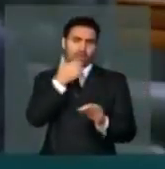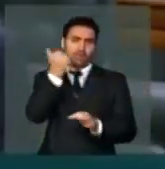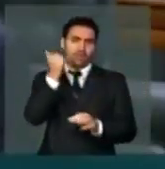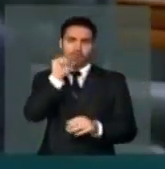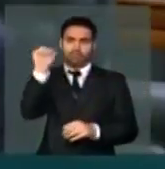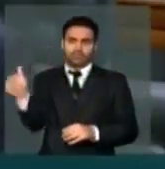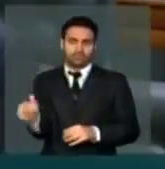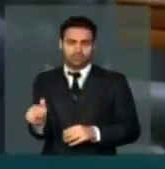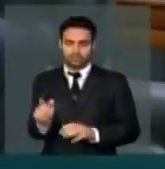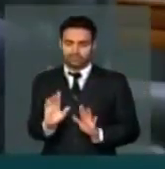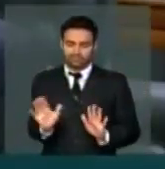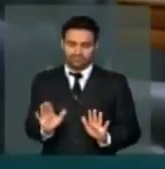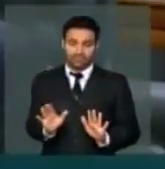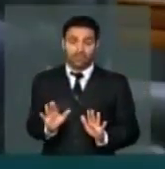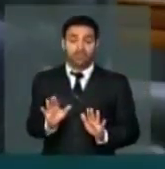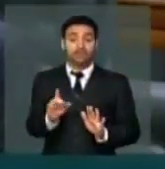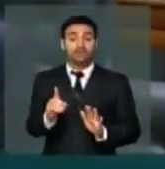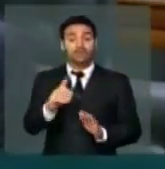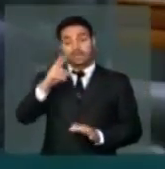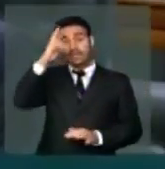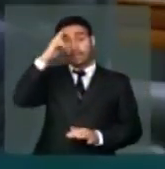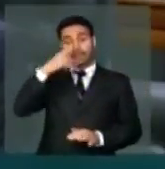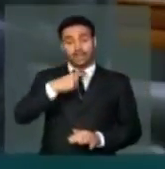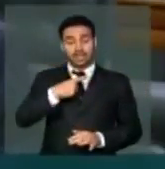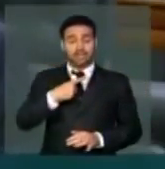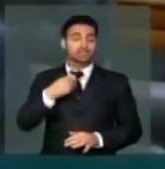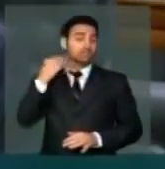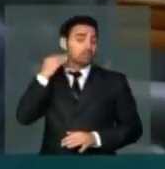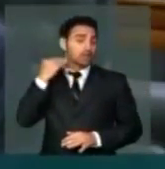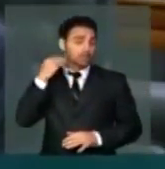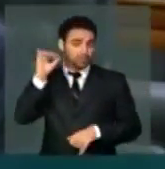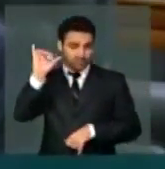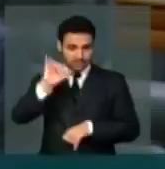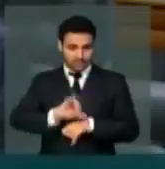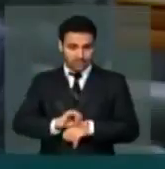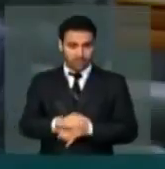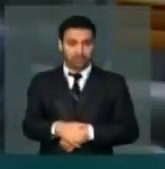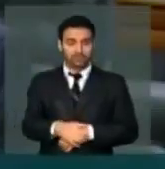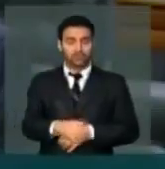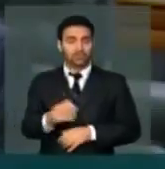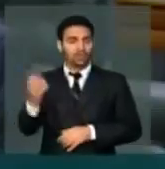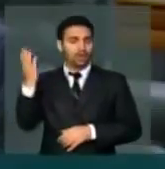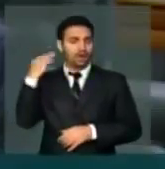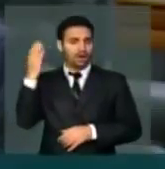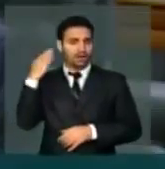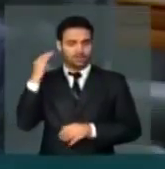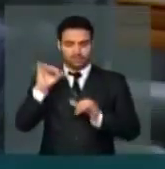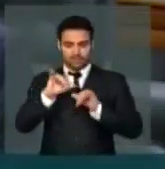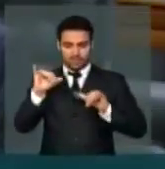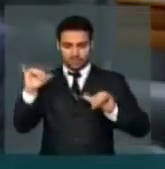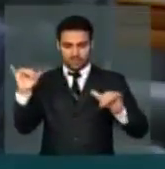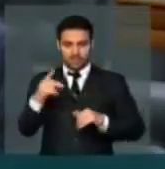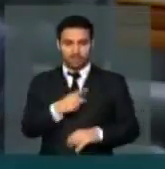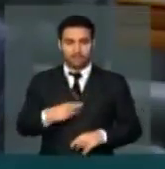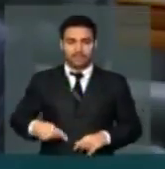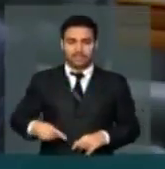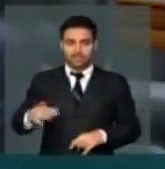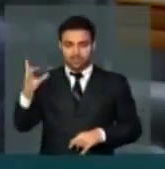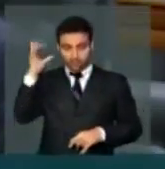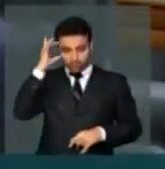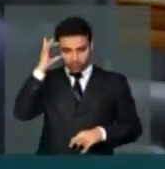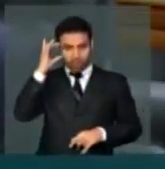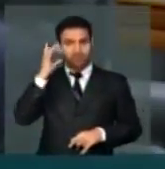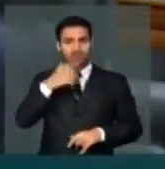da independência do Banco Central. Na campanha eleitoral, a presidente Dilma fez